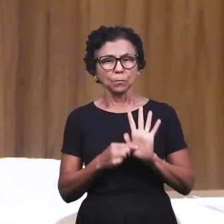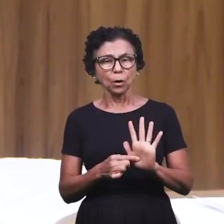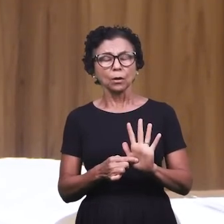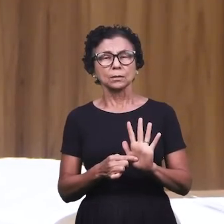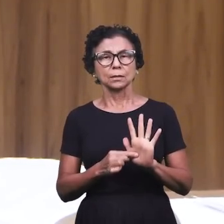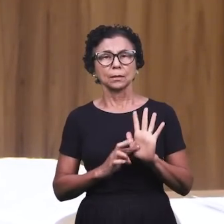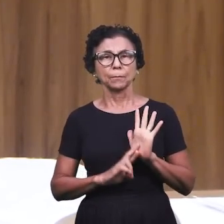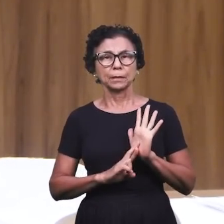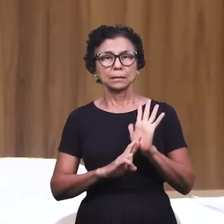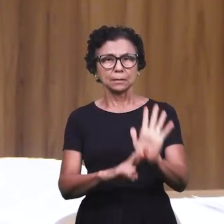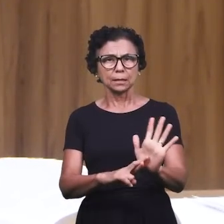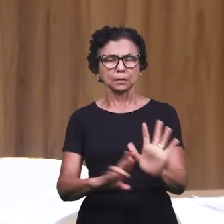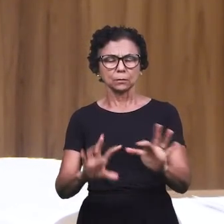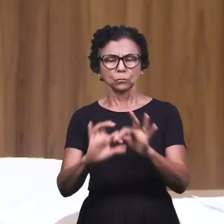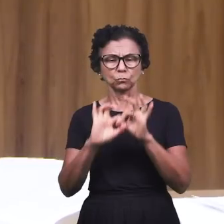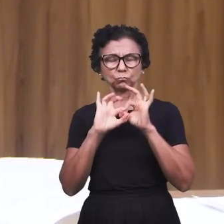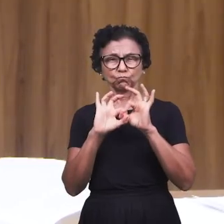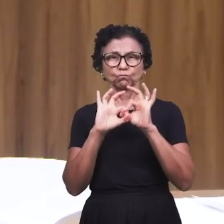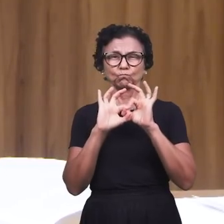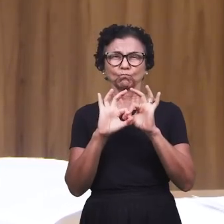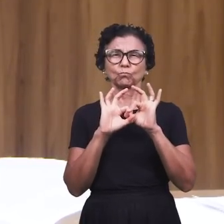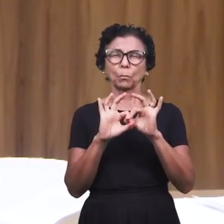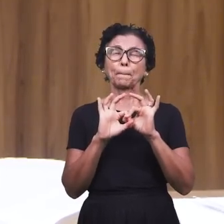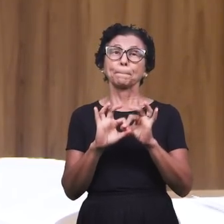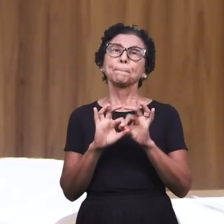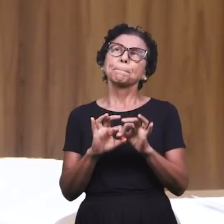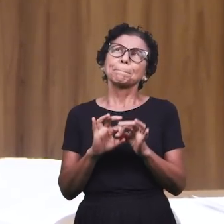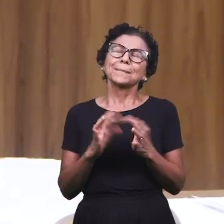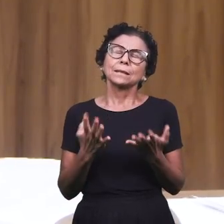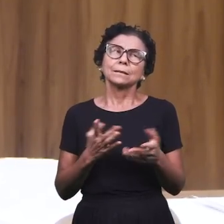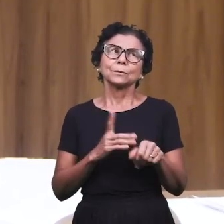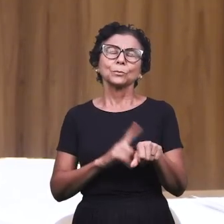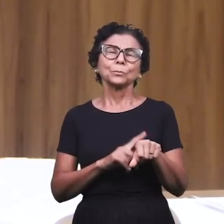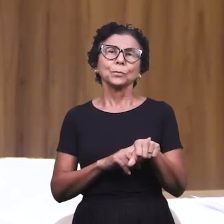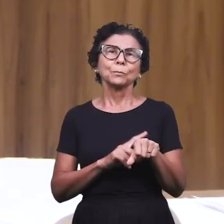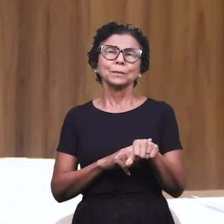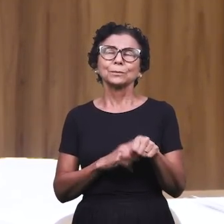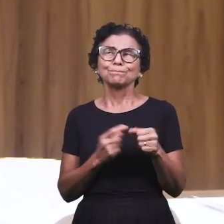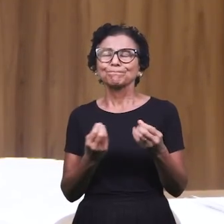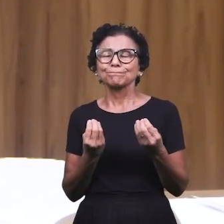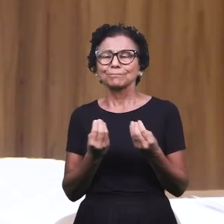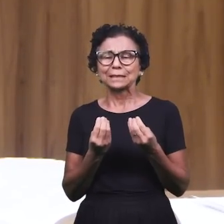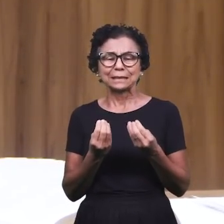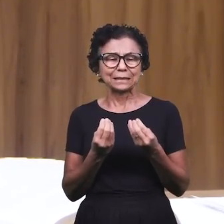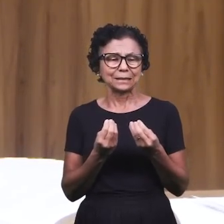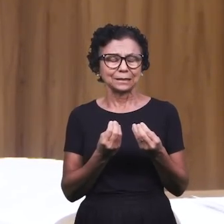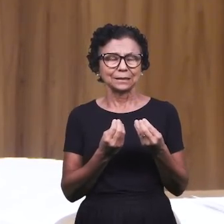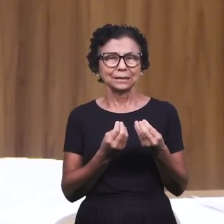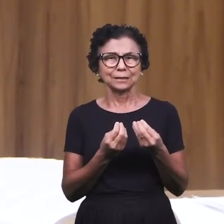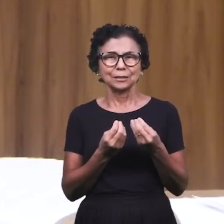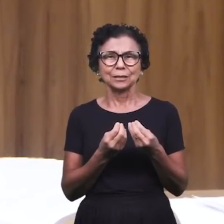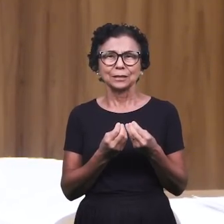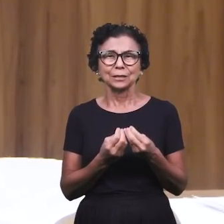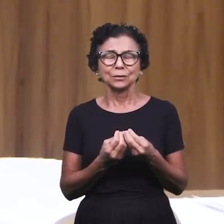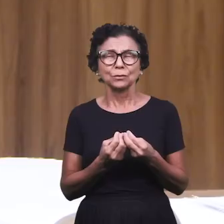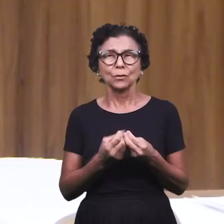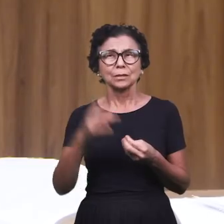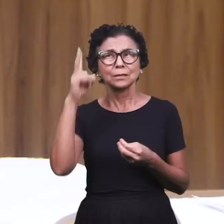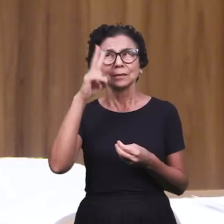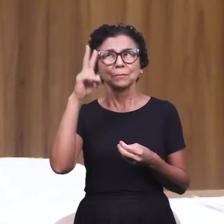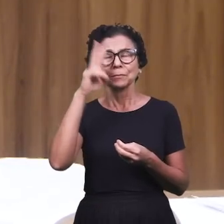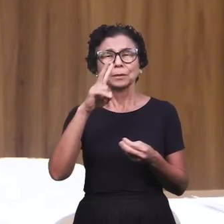reporta a unidade, né? A unidade. Um momento como esse que vivemos é um momento que nos reporta o